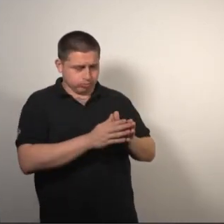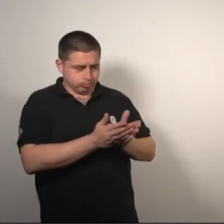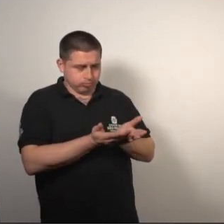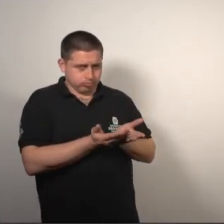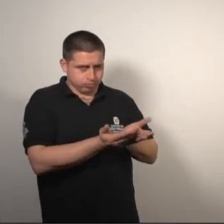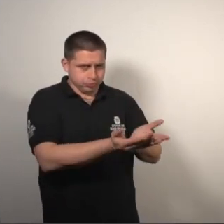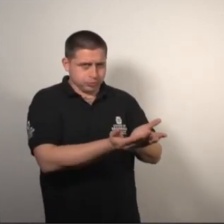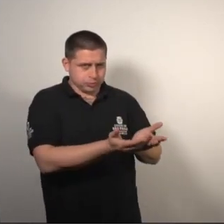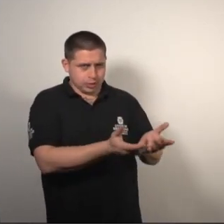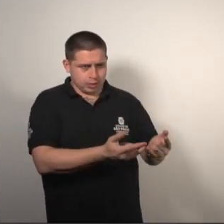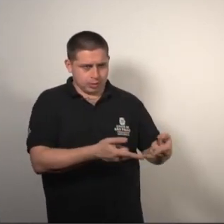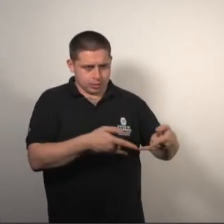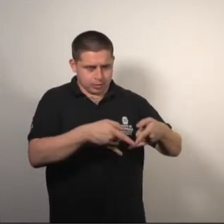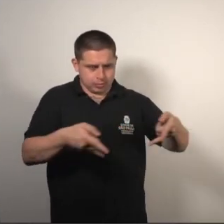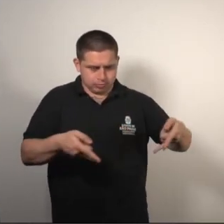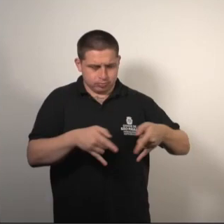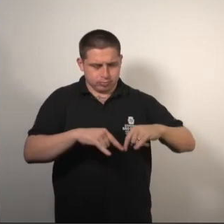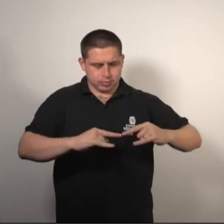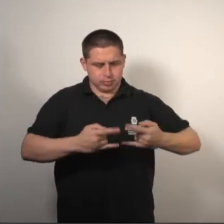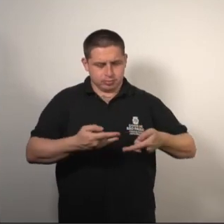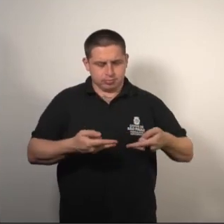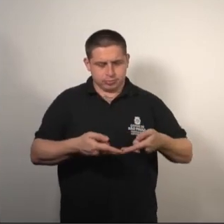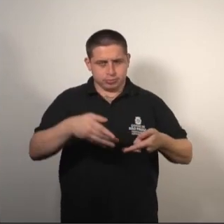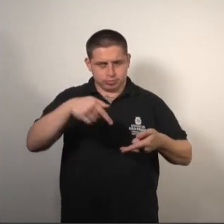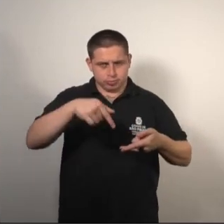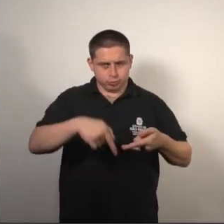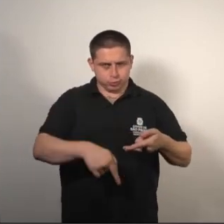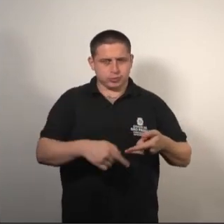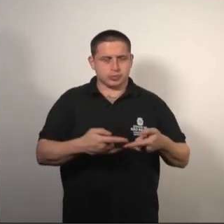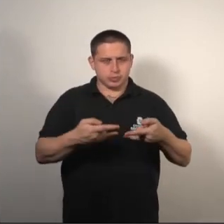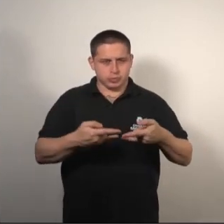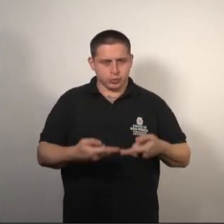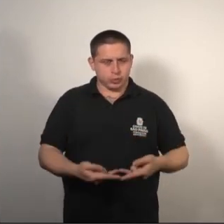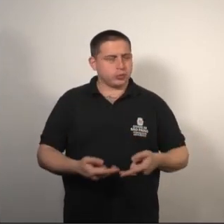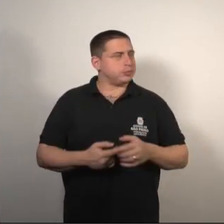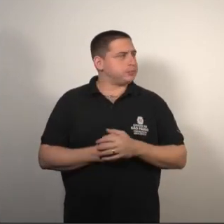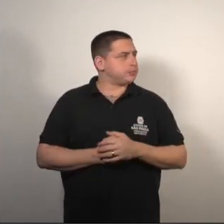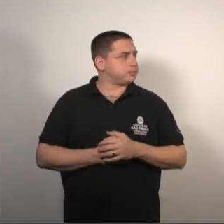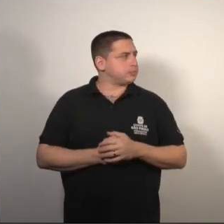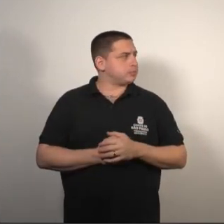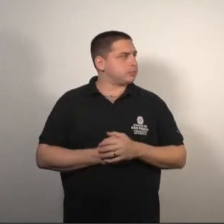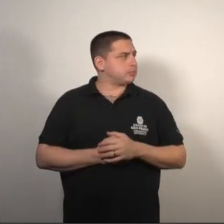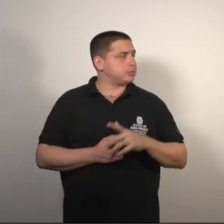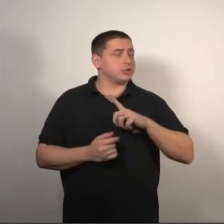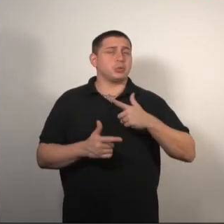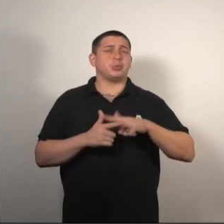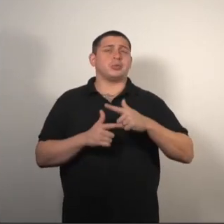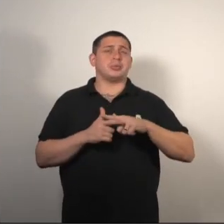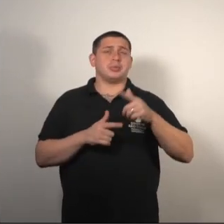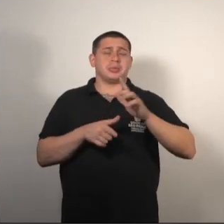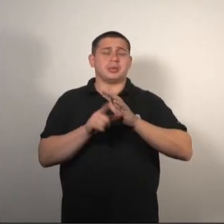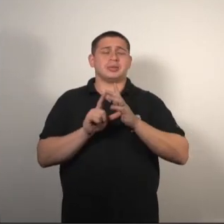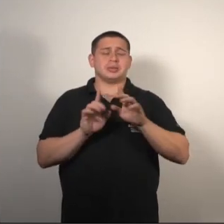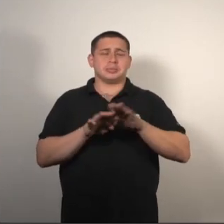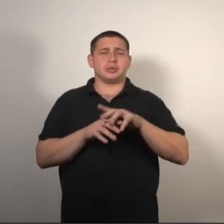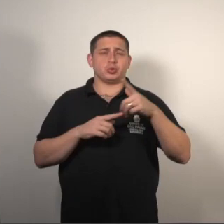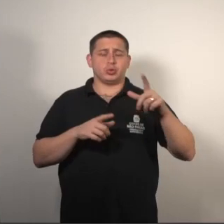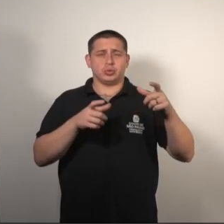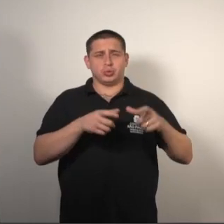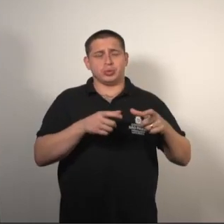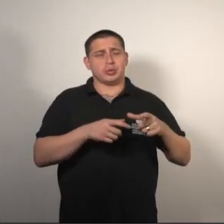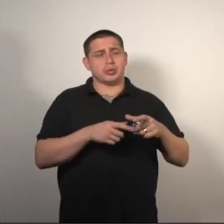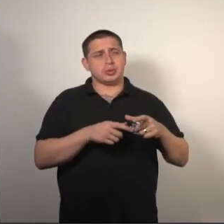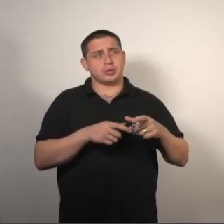Na questão do sistema semafórico, a gente estava com um problema gravíssimo, né, porque estavam os semáforos, não sei se vocês